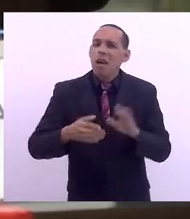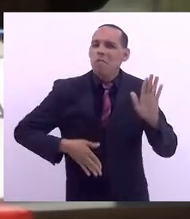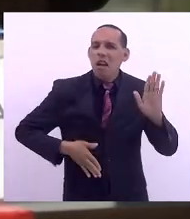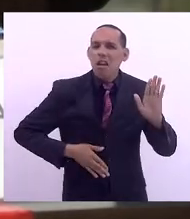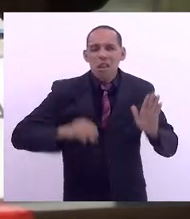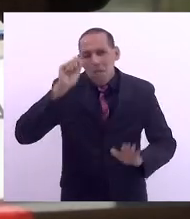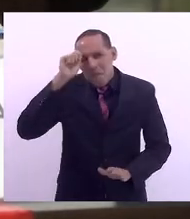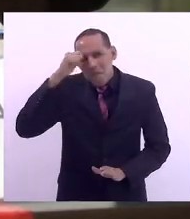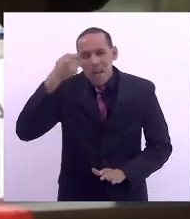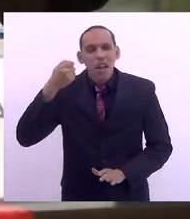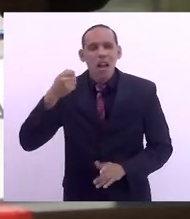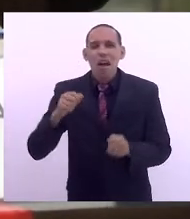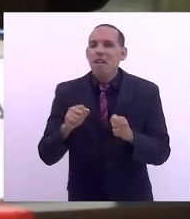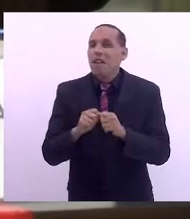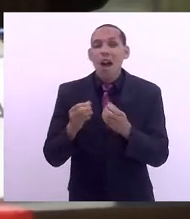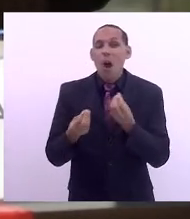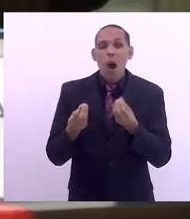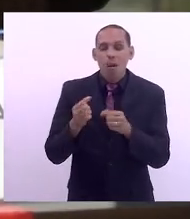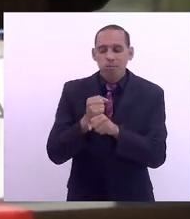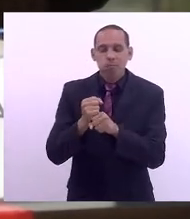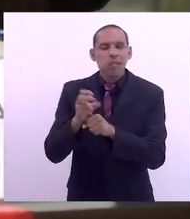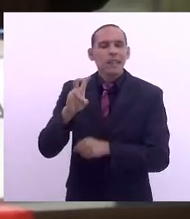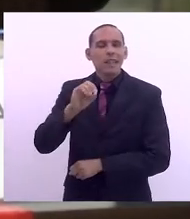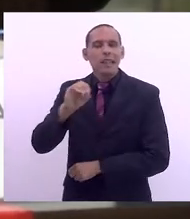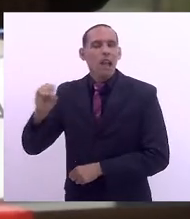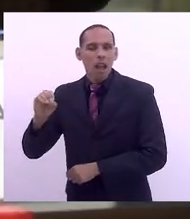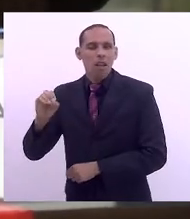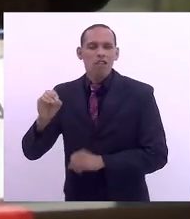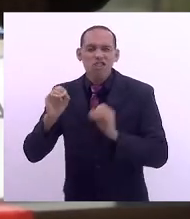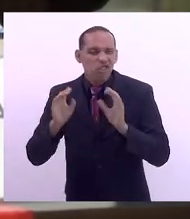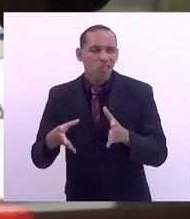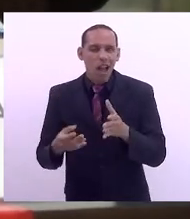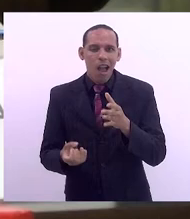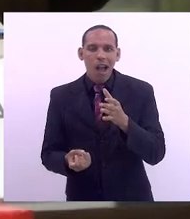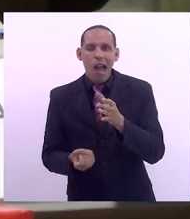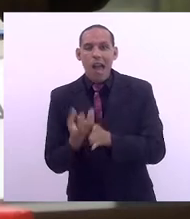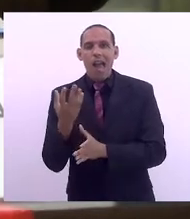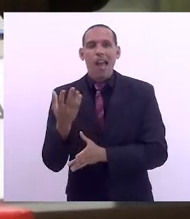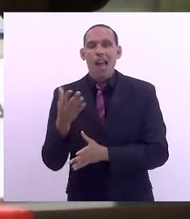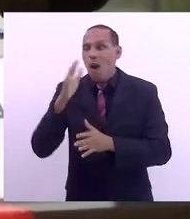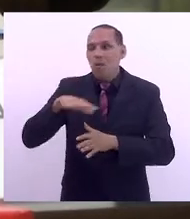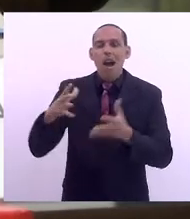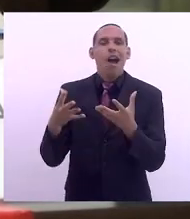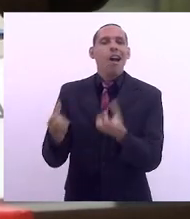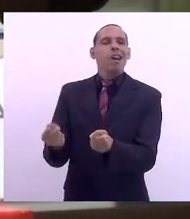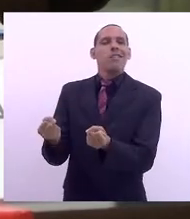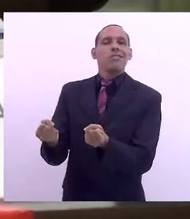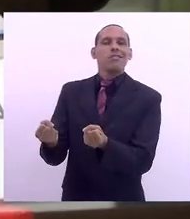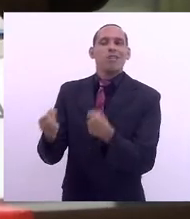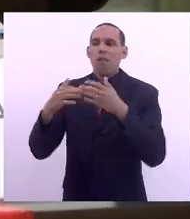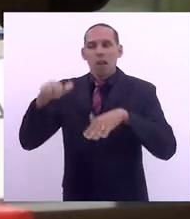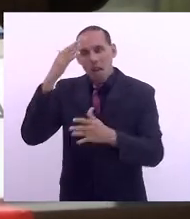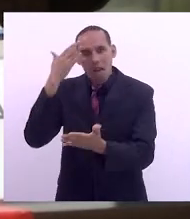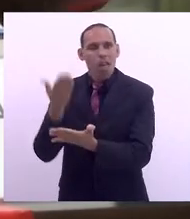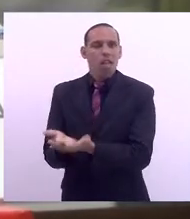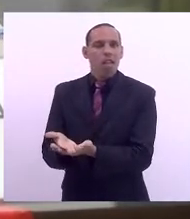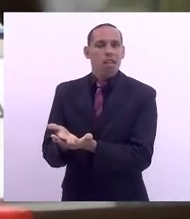é construído há mais de 500 anos. É esse que cola. Esse que todo mundo